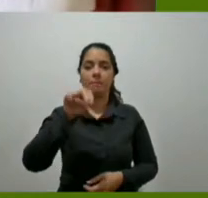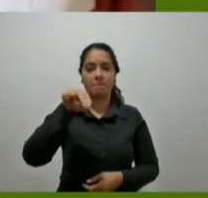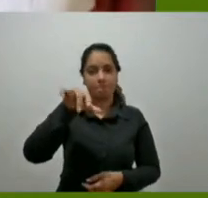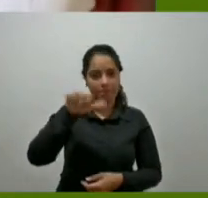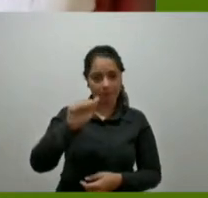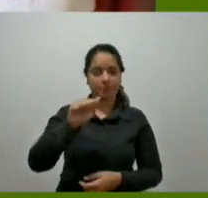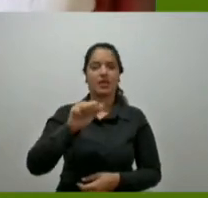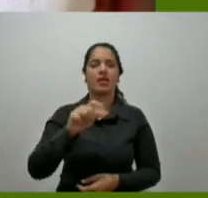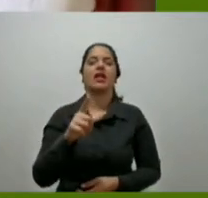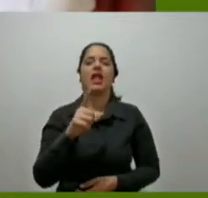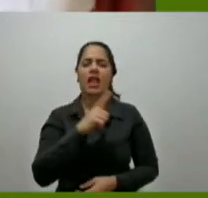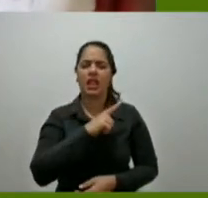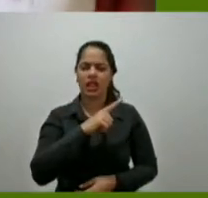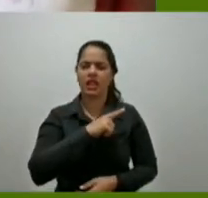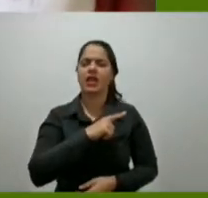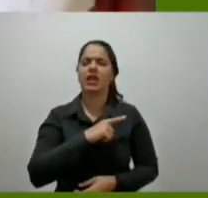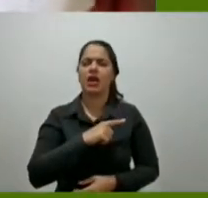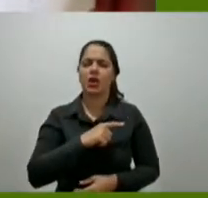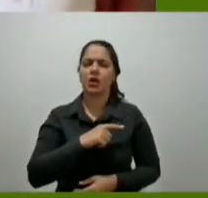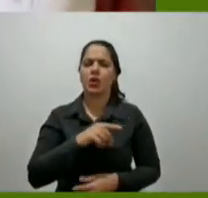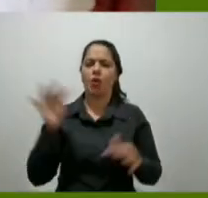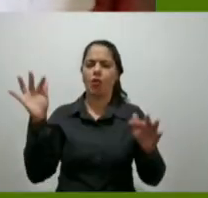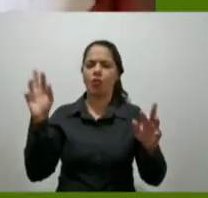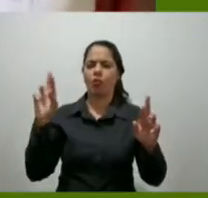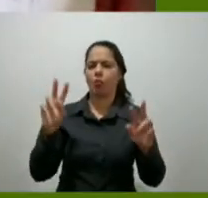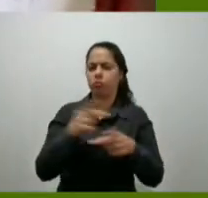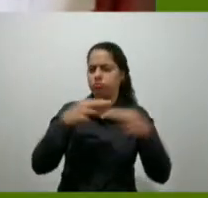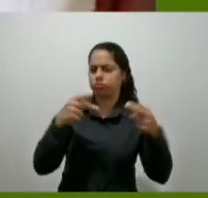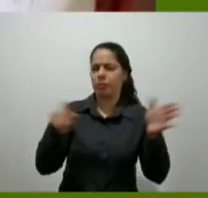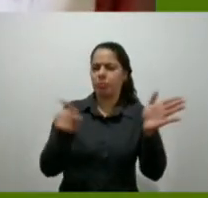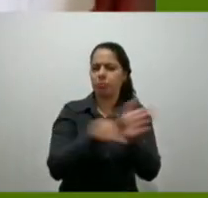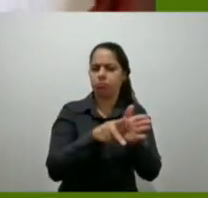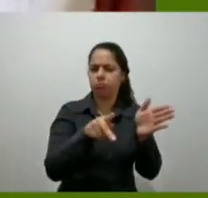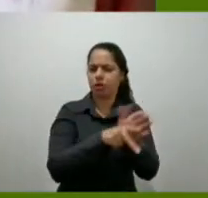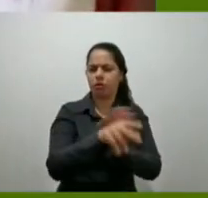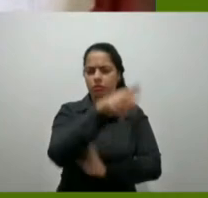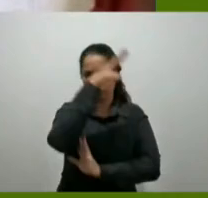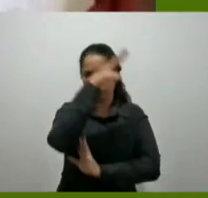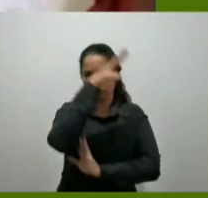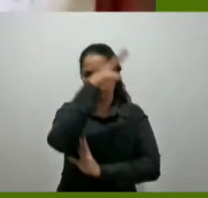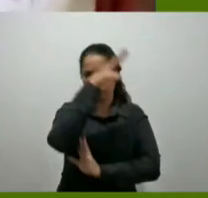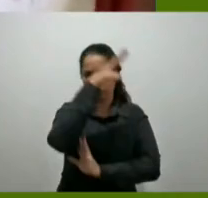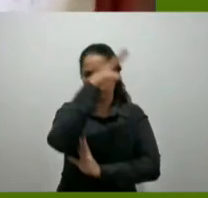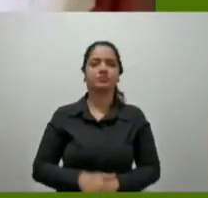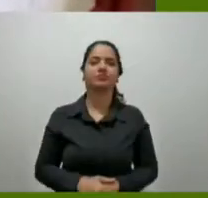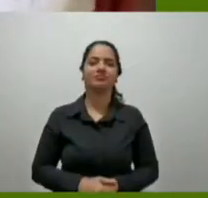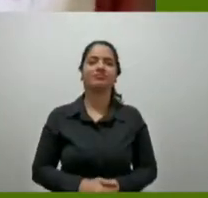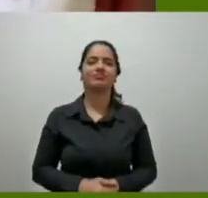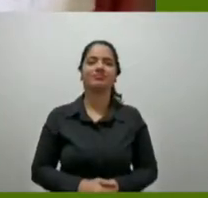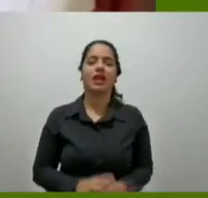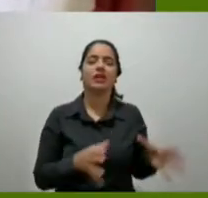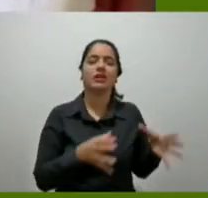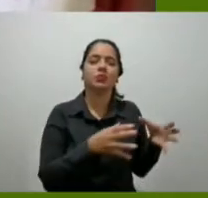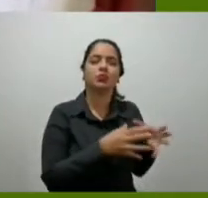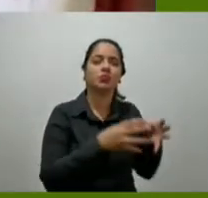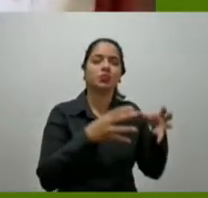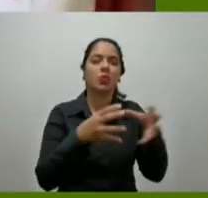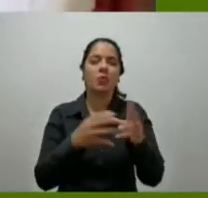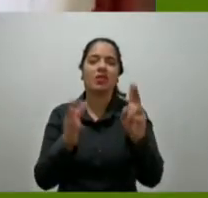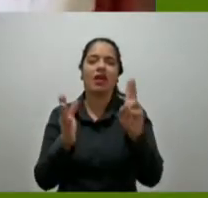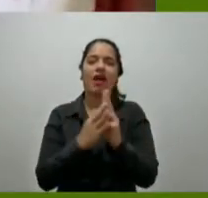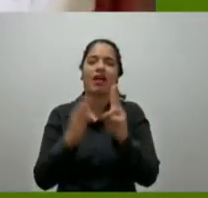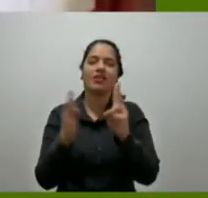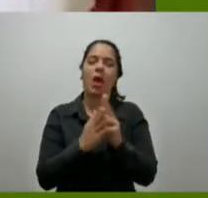Amazônia. E as comunidades indígenas são de uma pureza imensa. Praticamente não